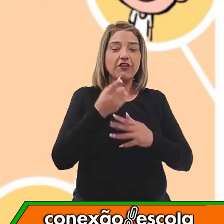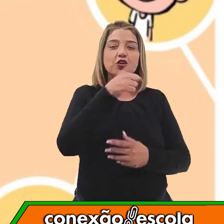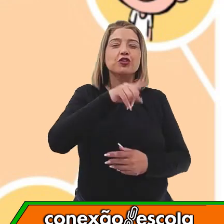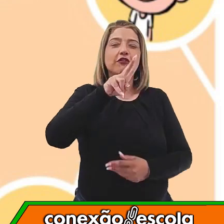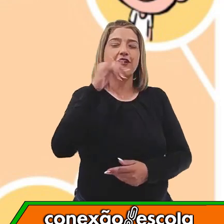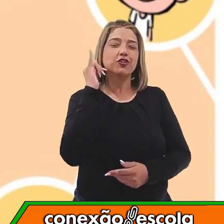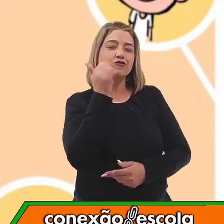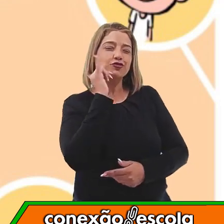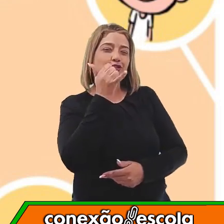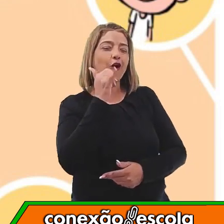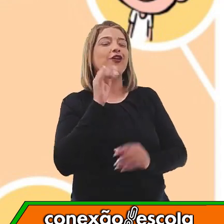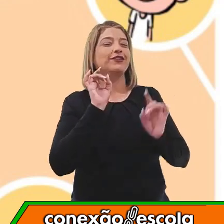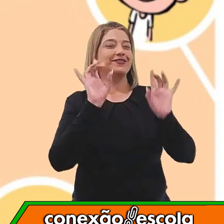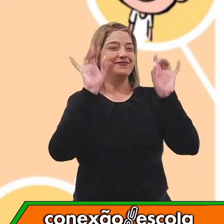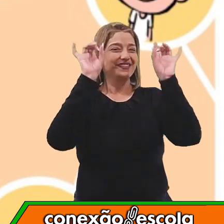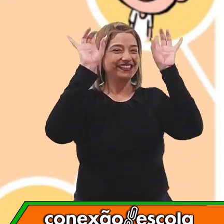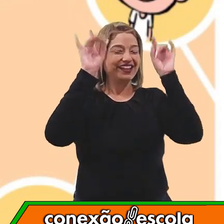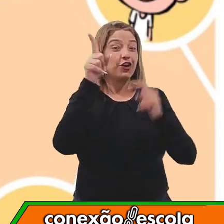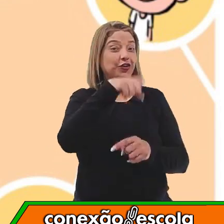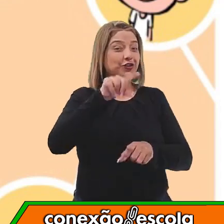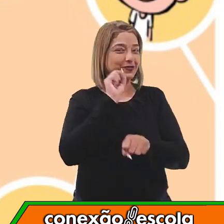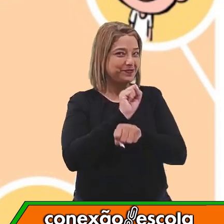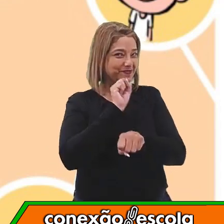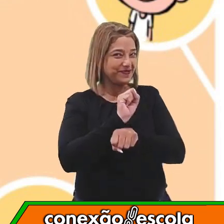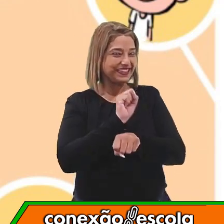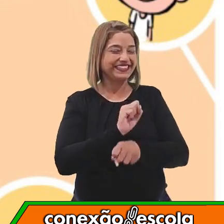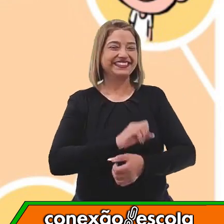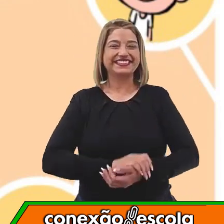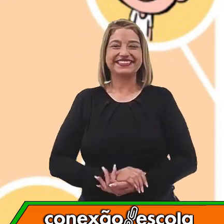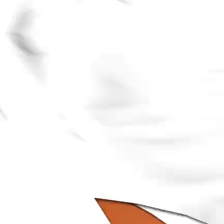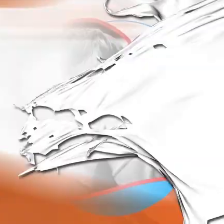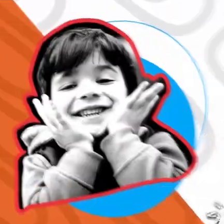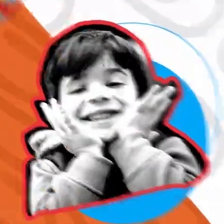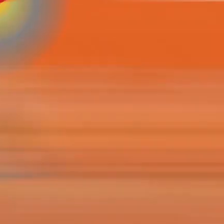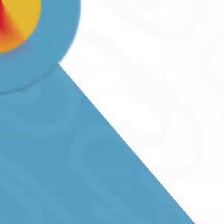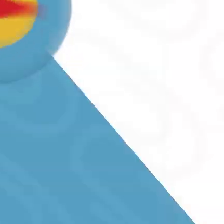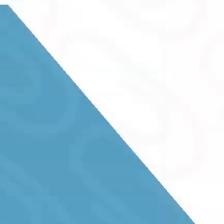uma história muito especial, hein? Não saia daí!